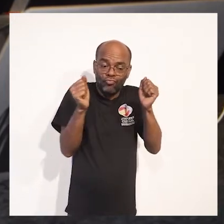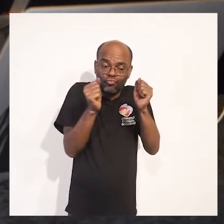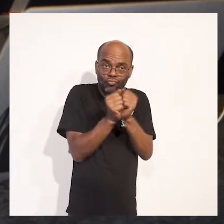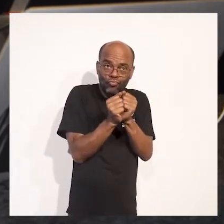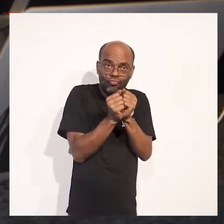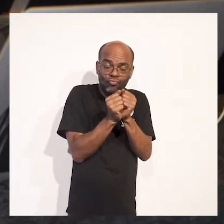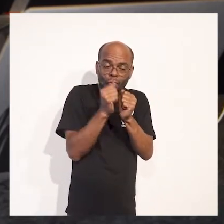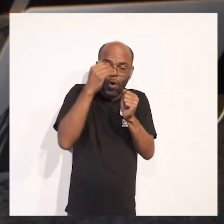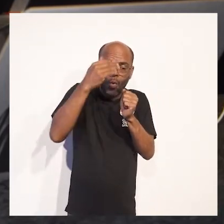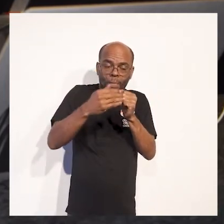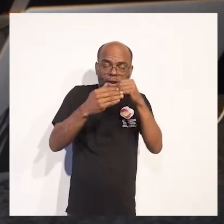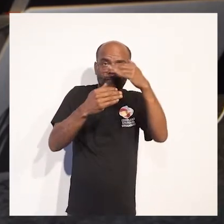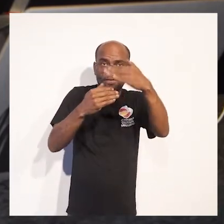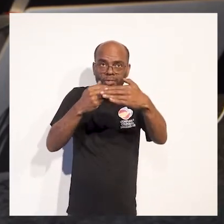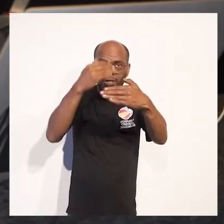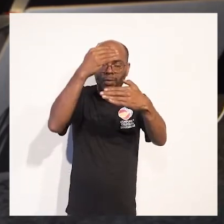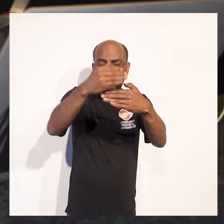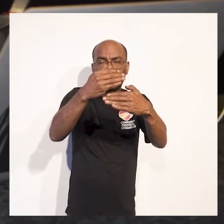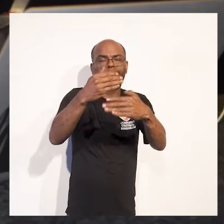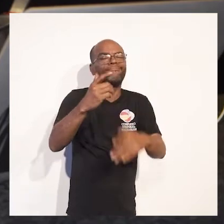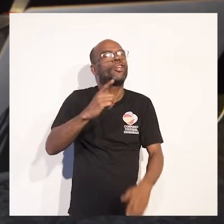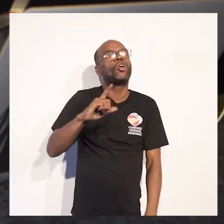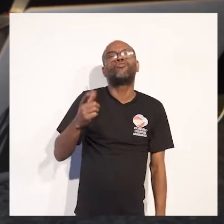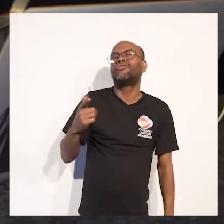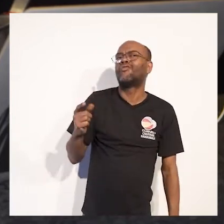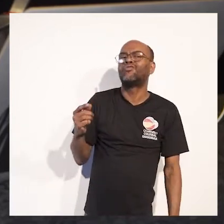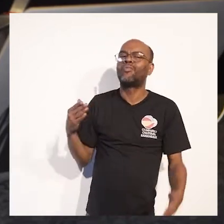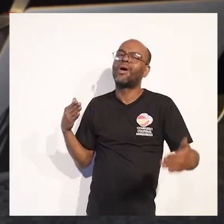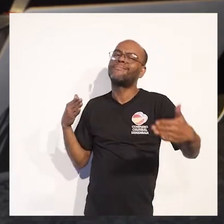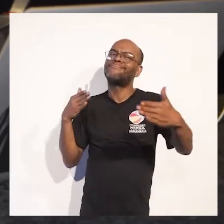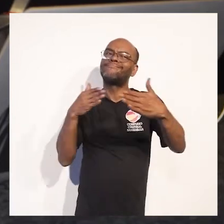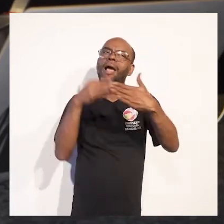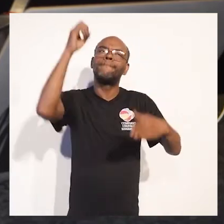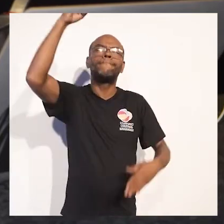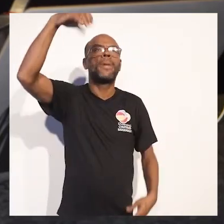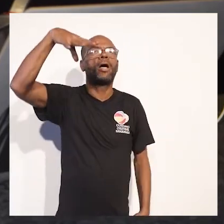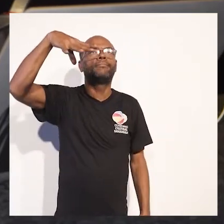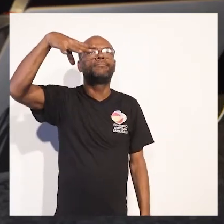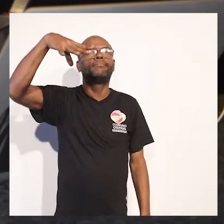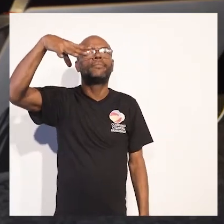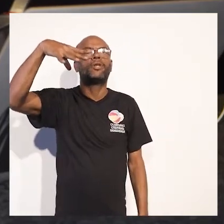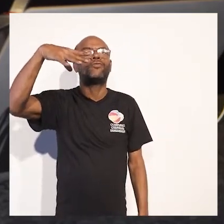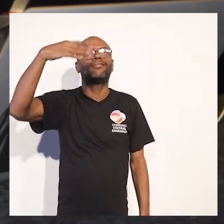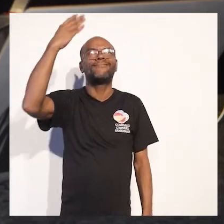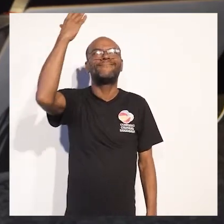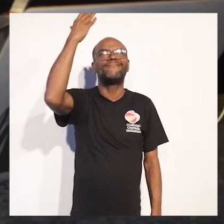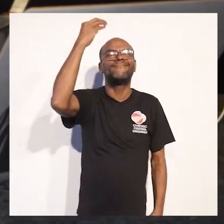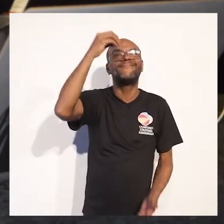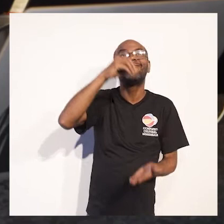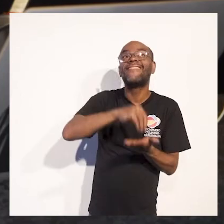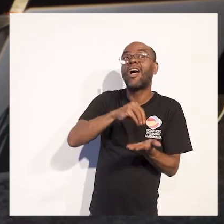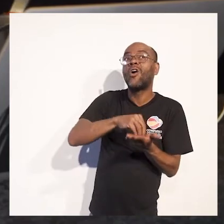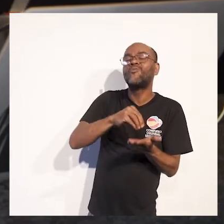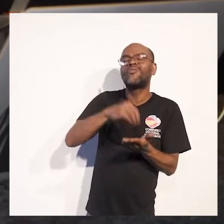aqui, uma na frente da outra, eu não vou ter nenhuma luz chegando para mim. Então eu vou ter a ausência de luz. Isso eu vou